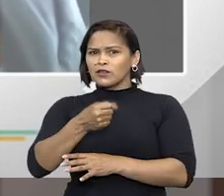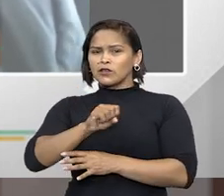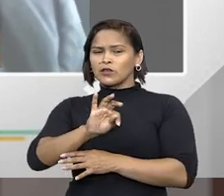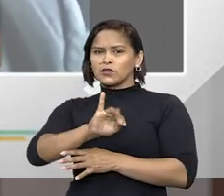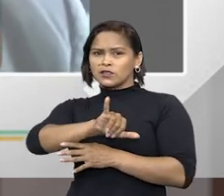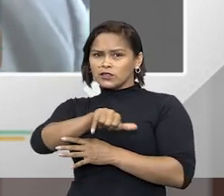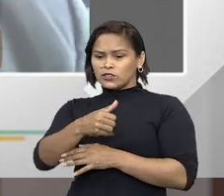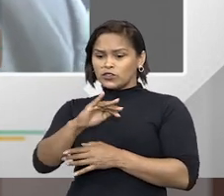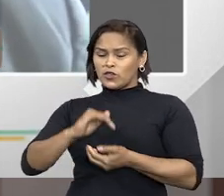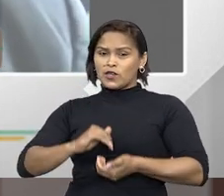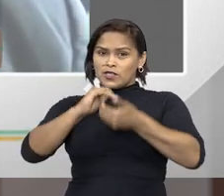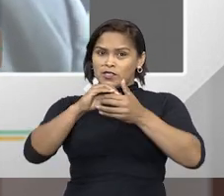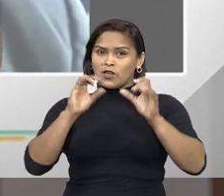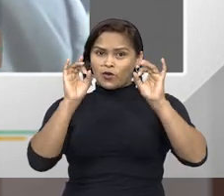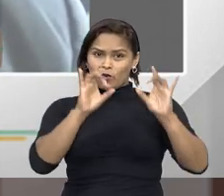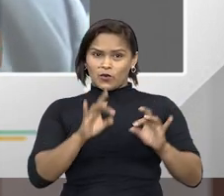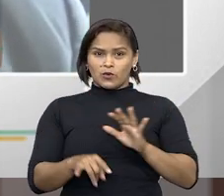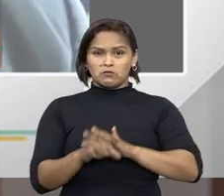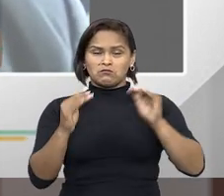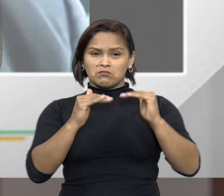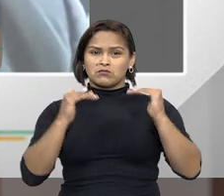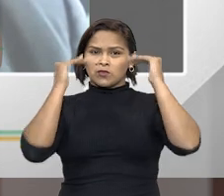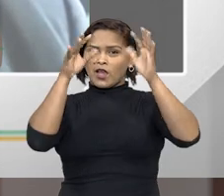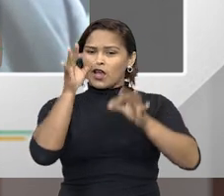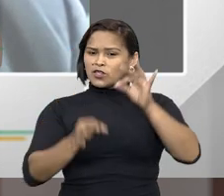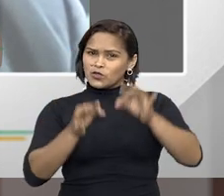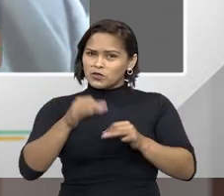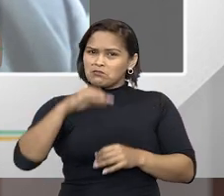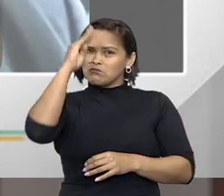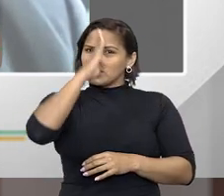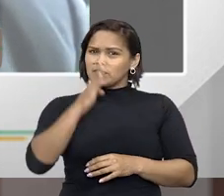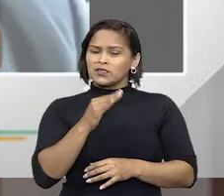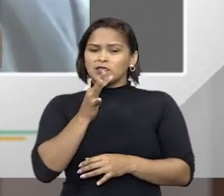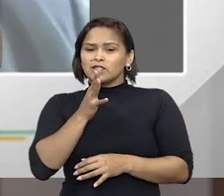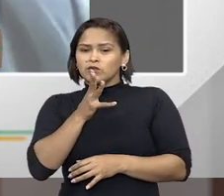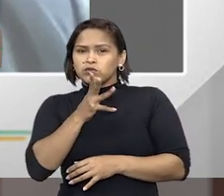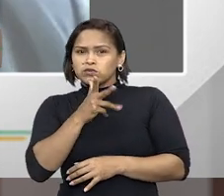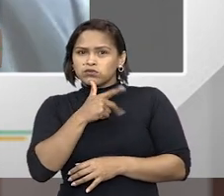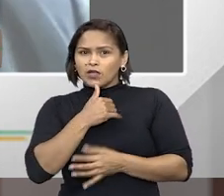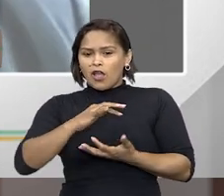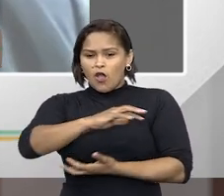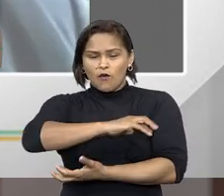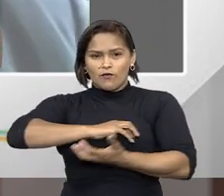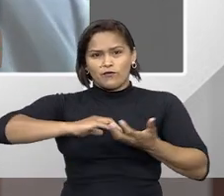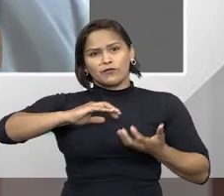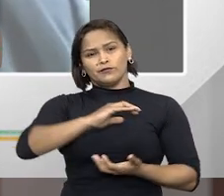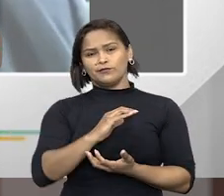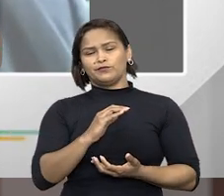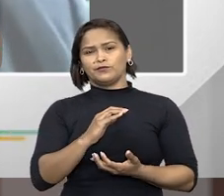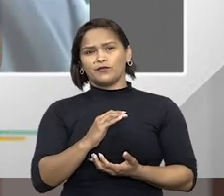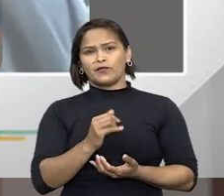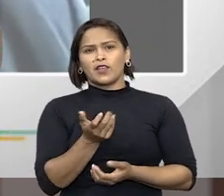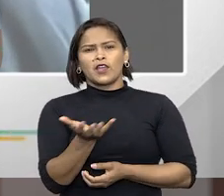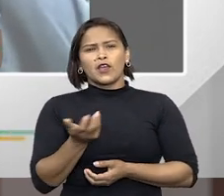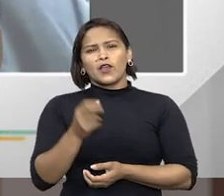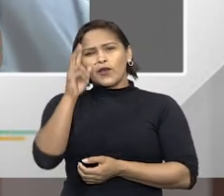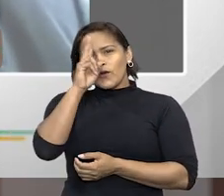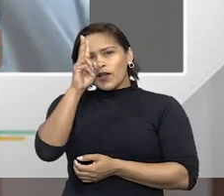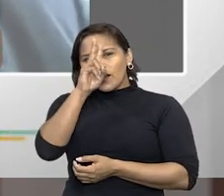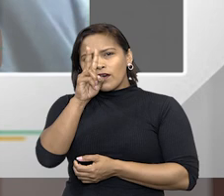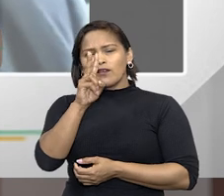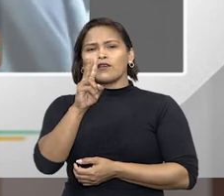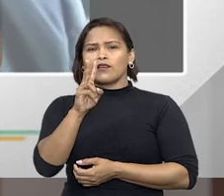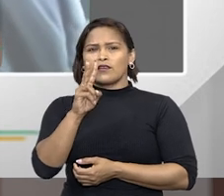Superior, a justiça brasileira estaria num verdadeiro caos. Eu quero lembrar, junto